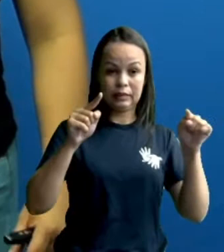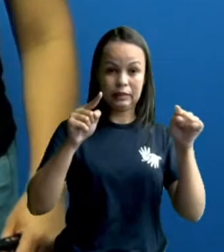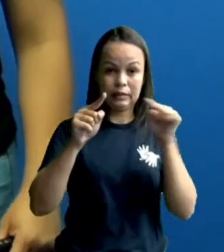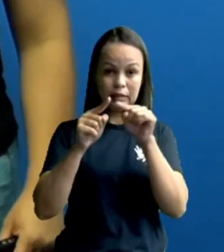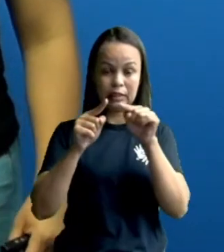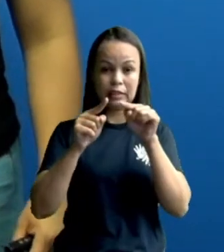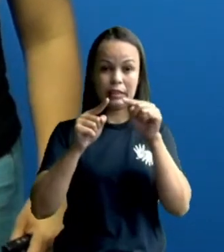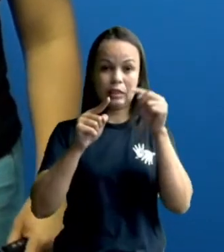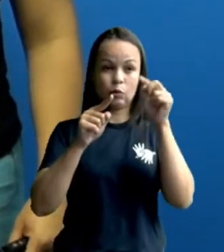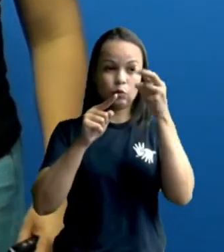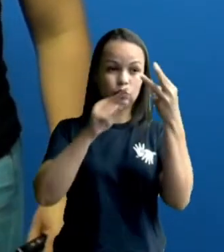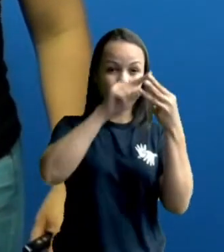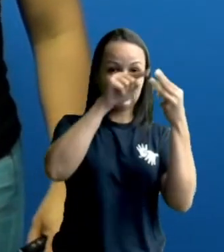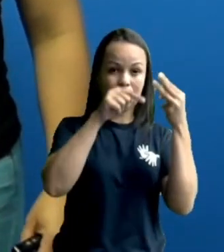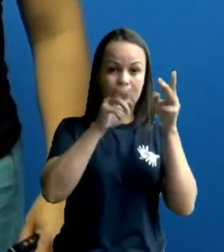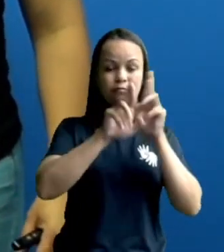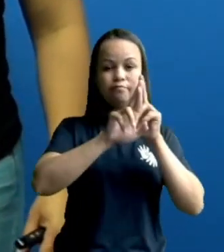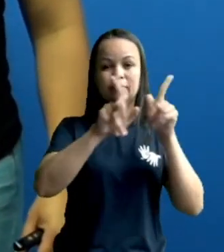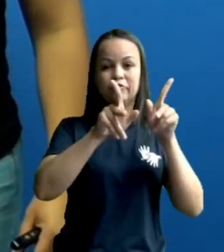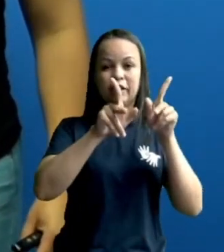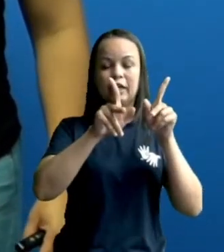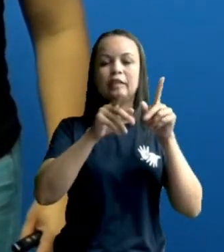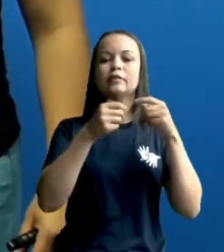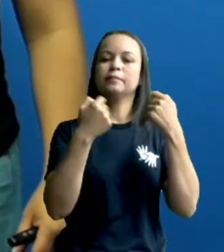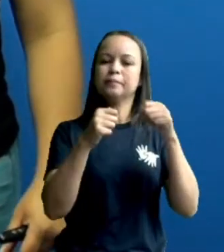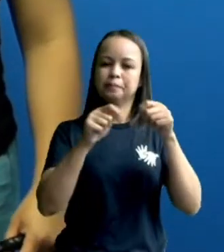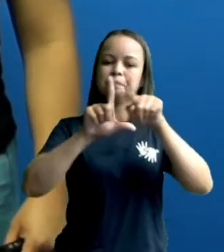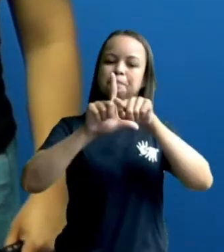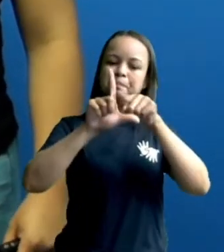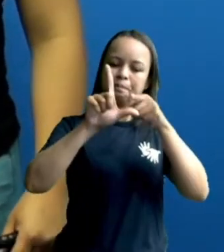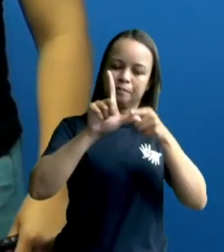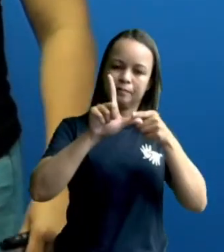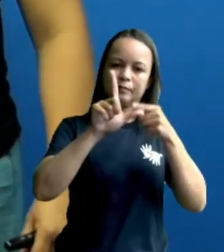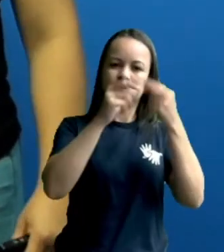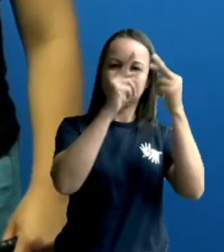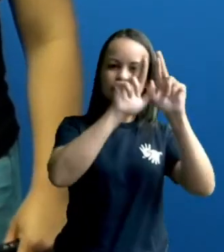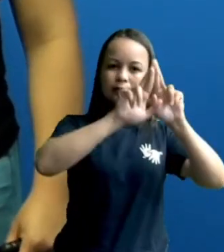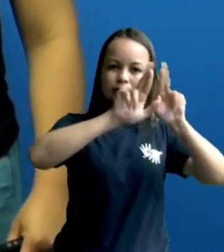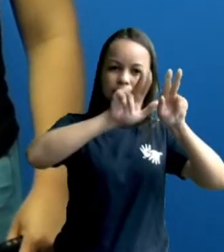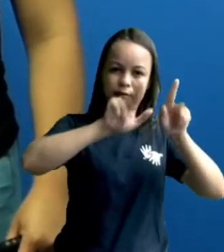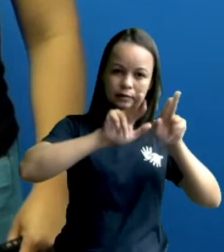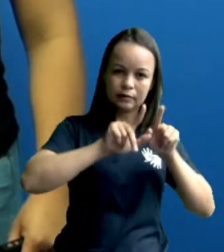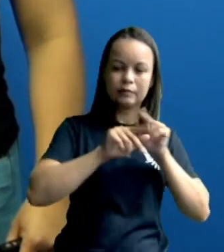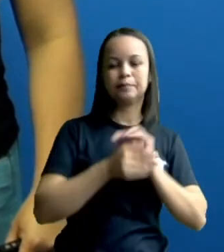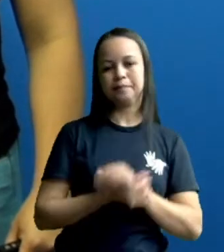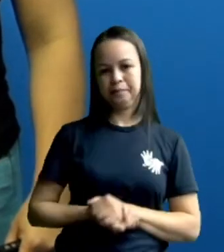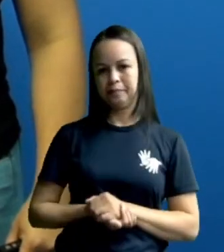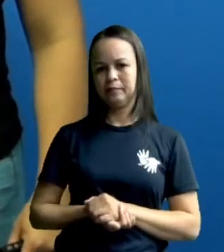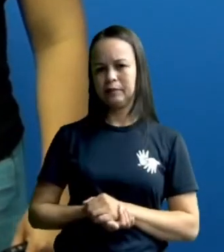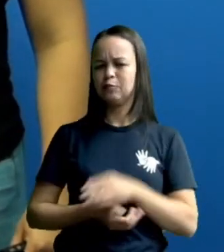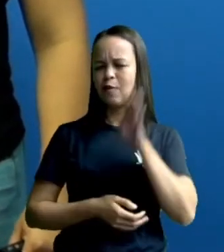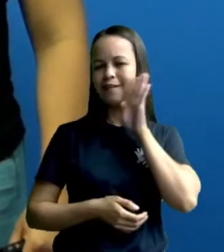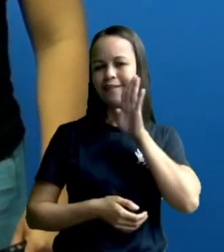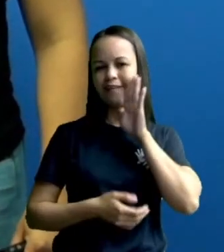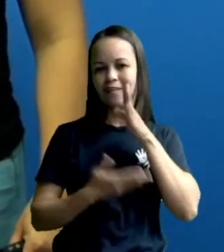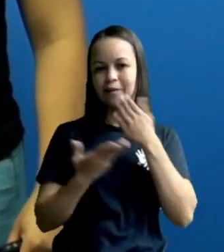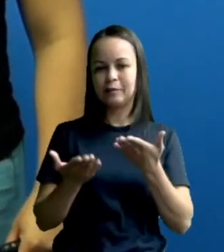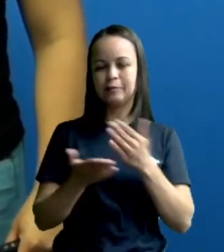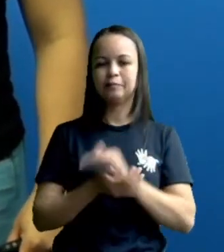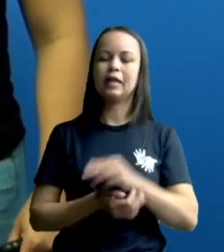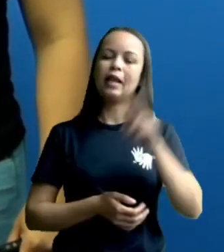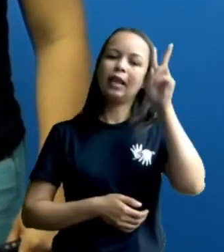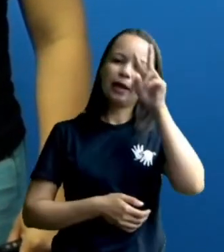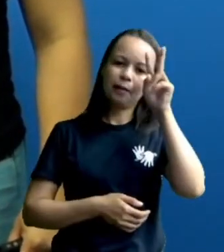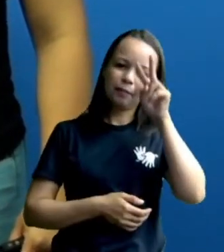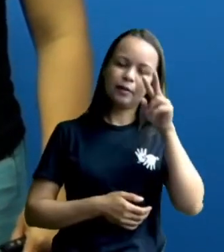3 lados diferentes vai ter 3 ângulos diferentes. Olha que legal! Então,